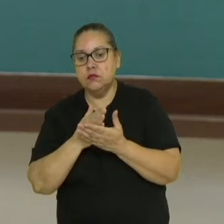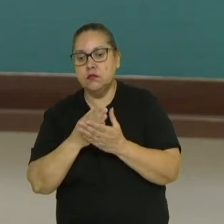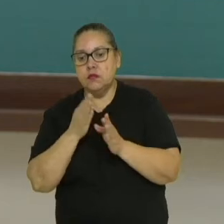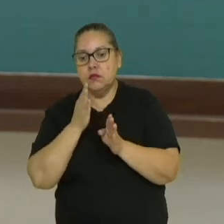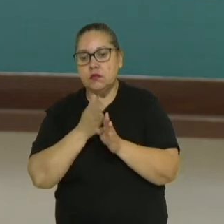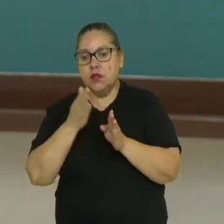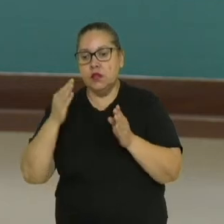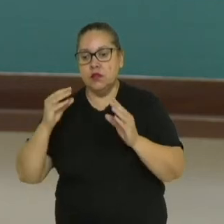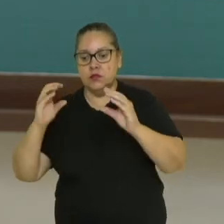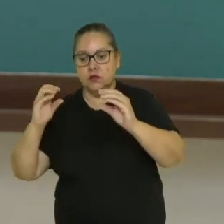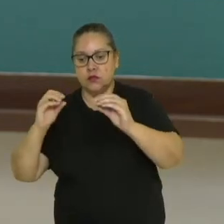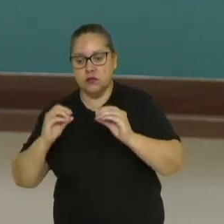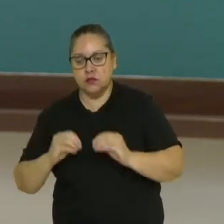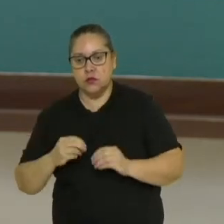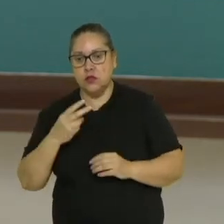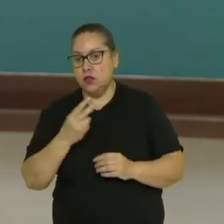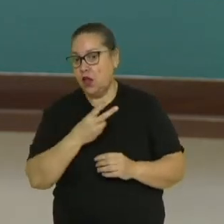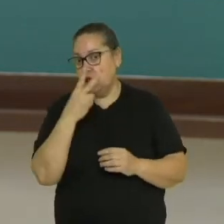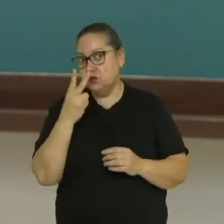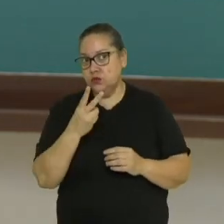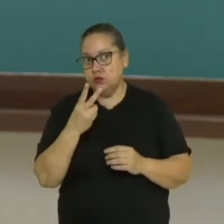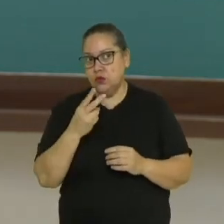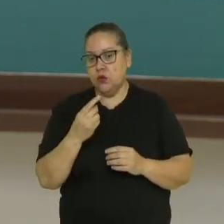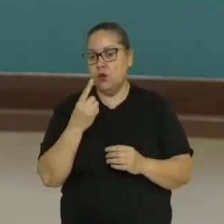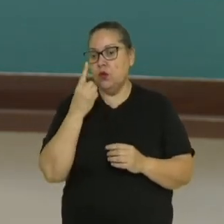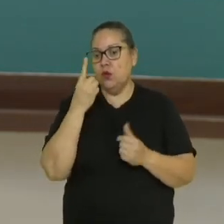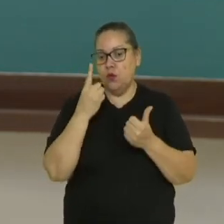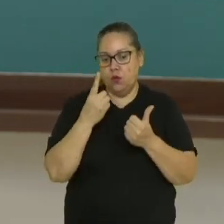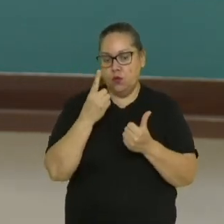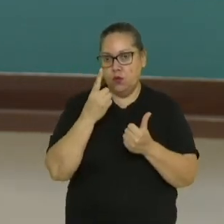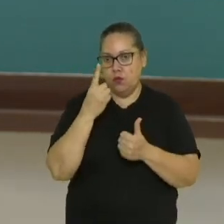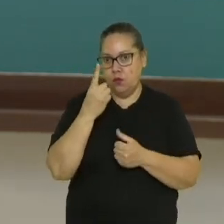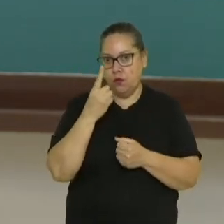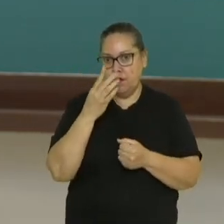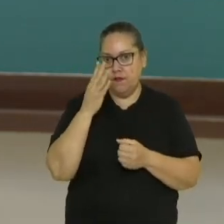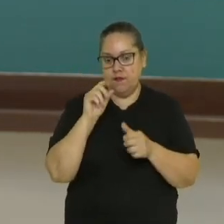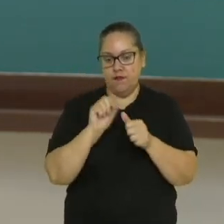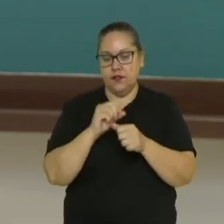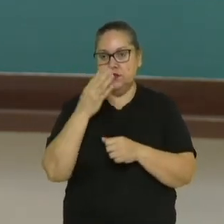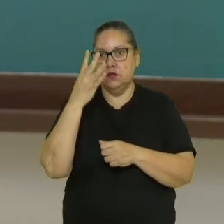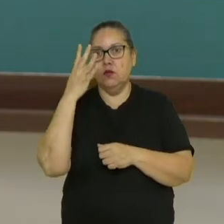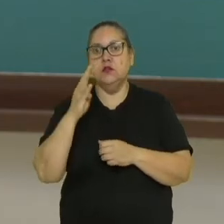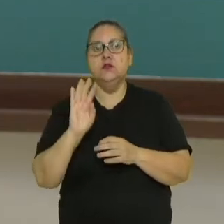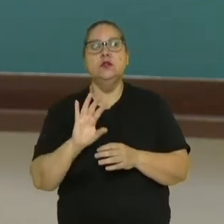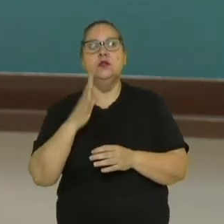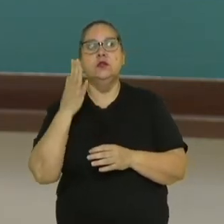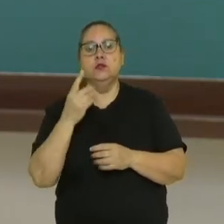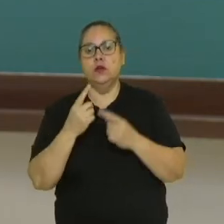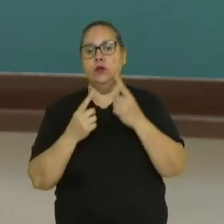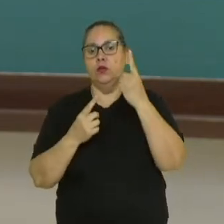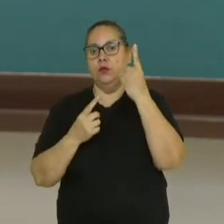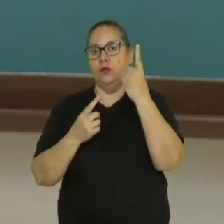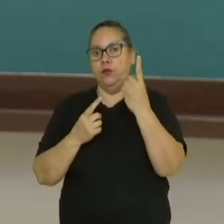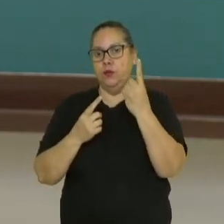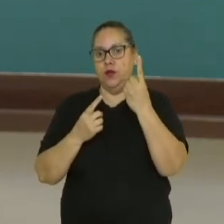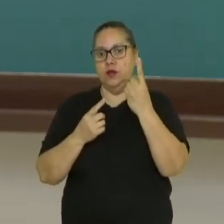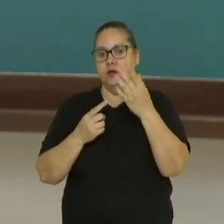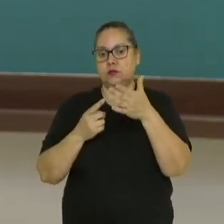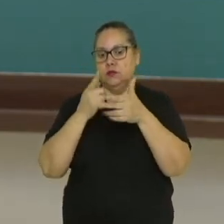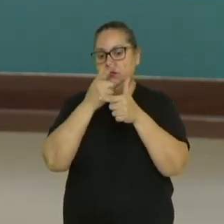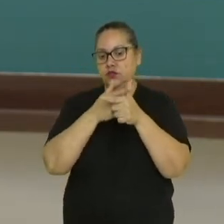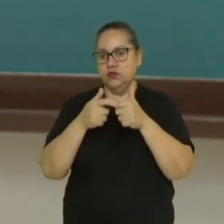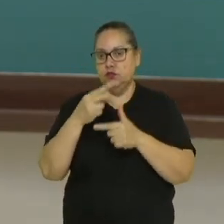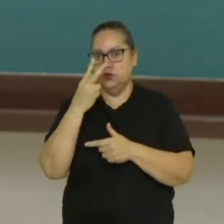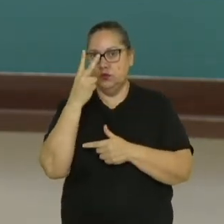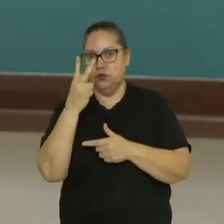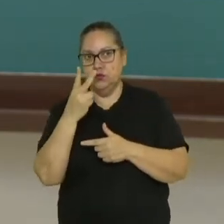As duas. Lembra que uma célula originava 4? Então, para isso acontecer, o que acontece? Uma se dividiu em